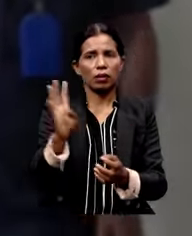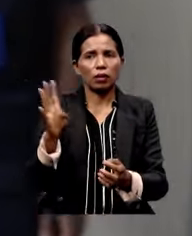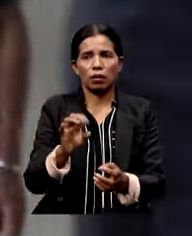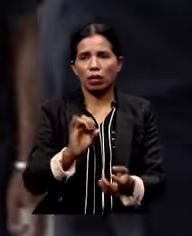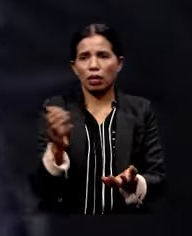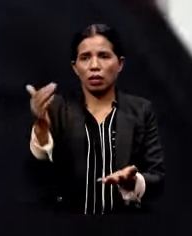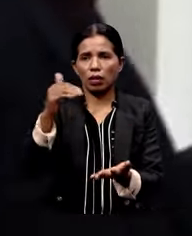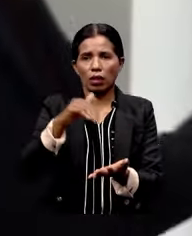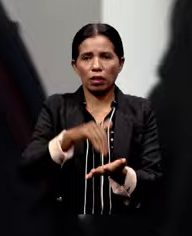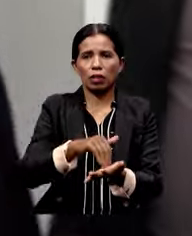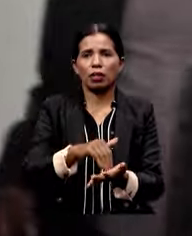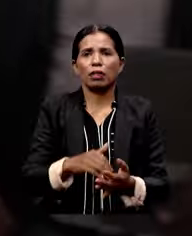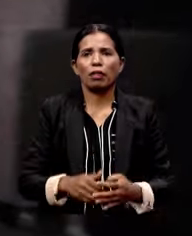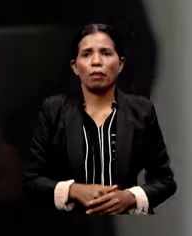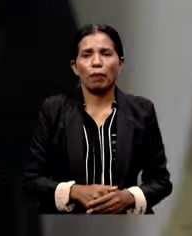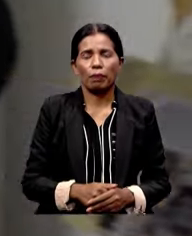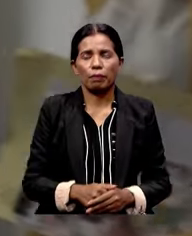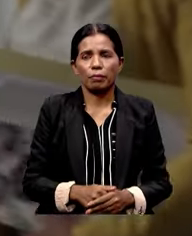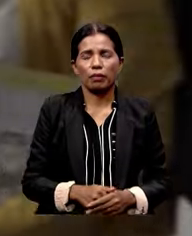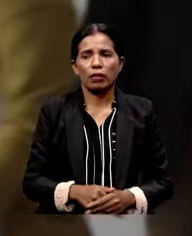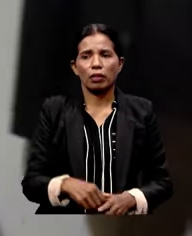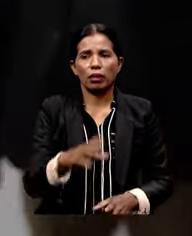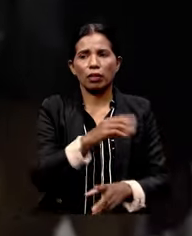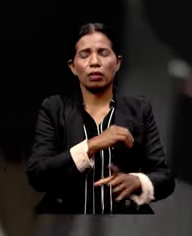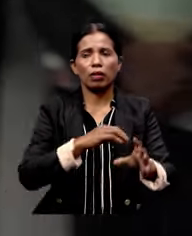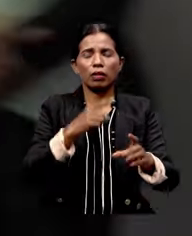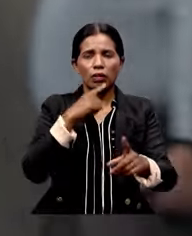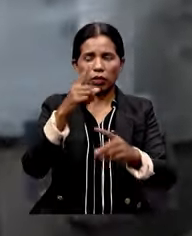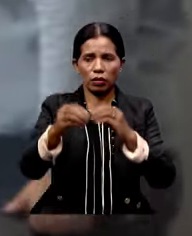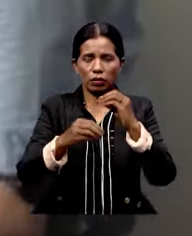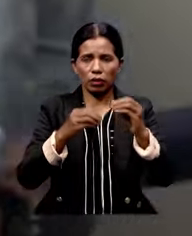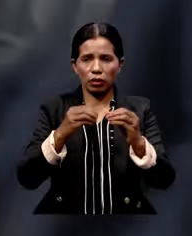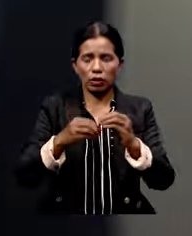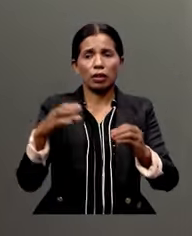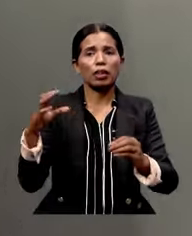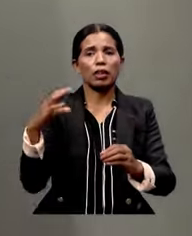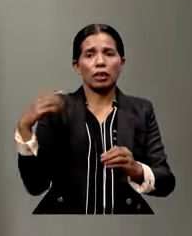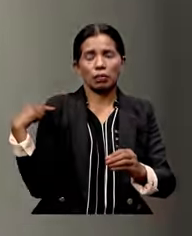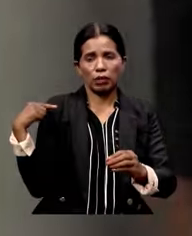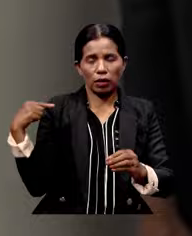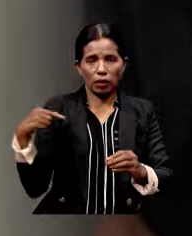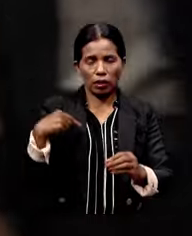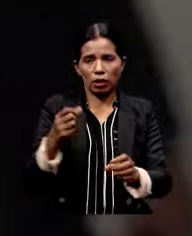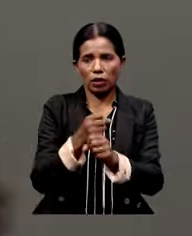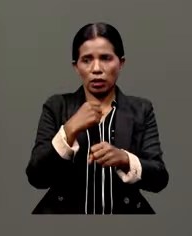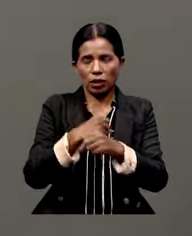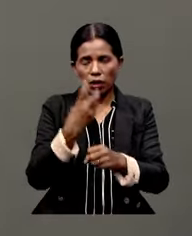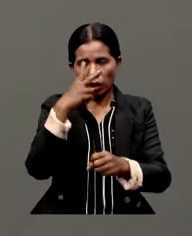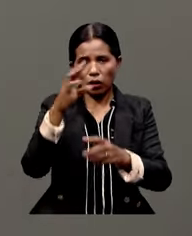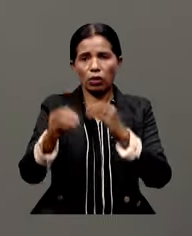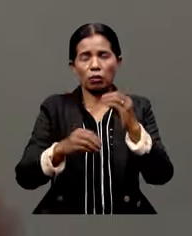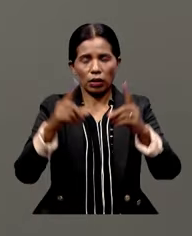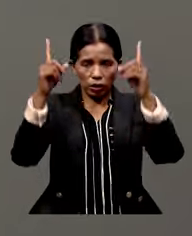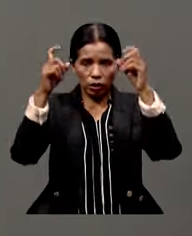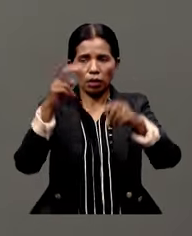datan, clarificação orsei coordenador gabinete kurikul dan memang ka halo toma conta exame nacional ni